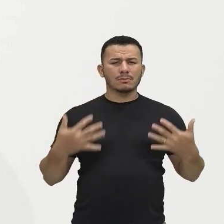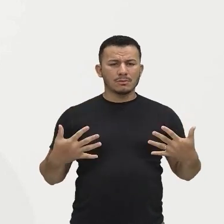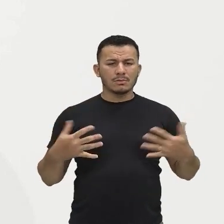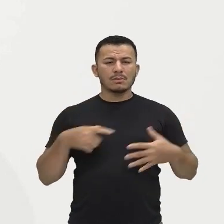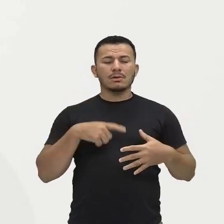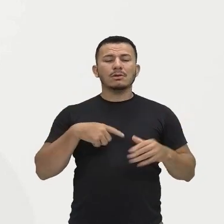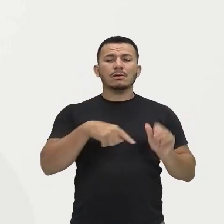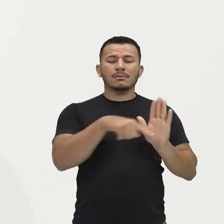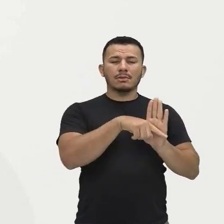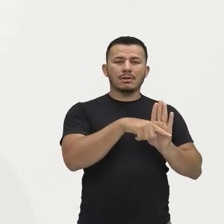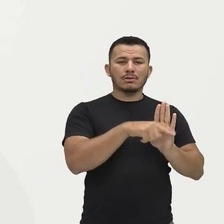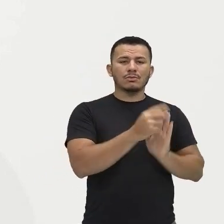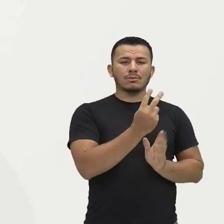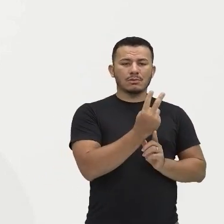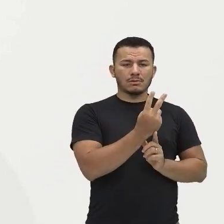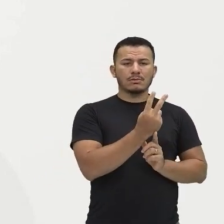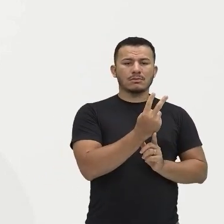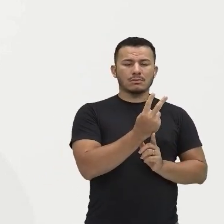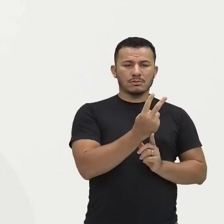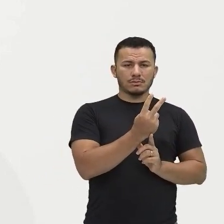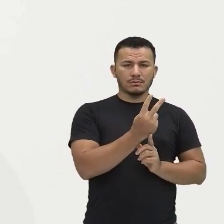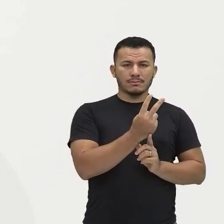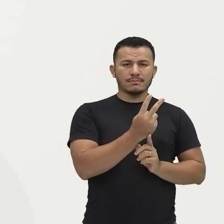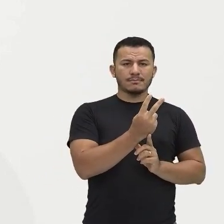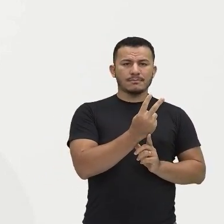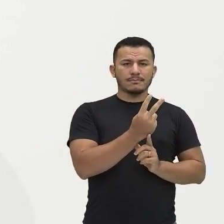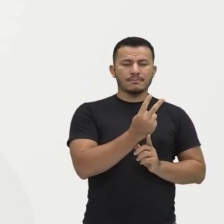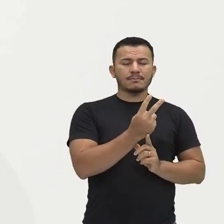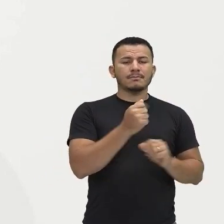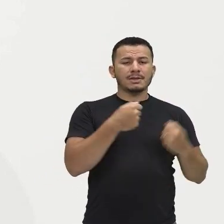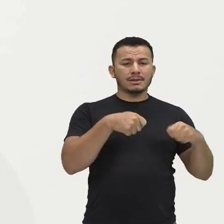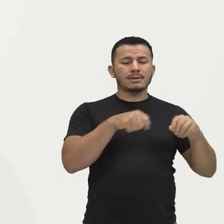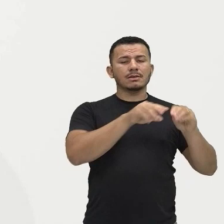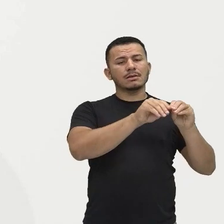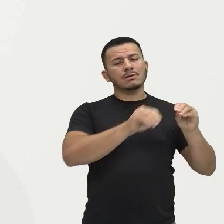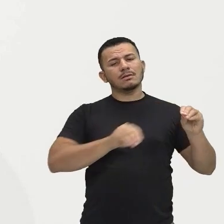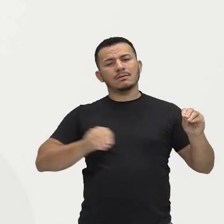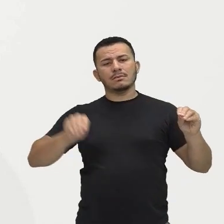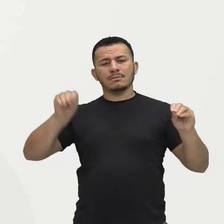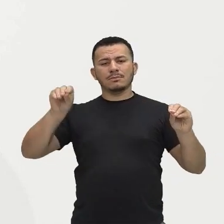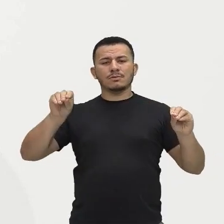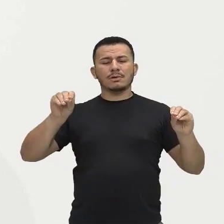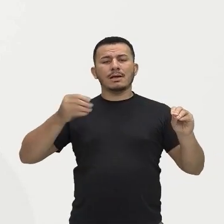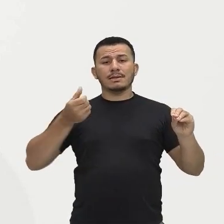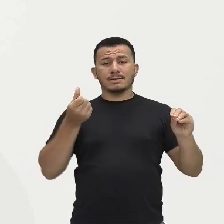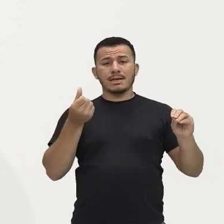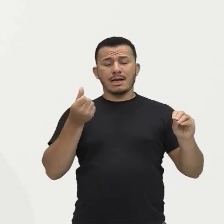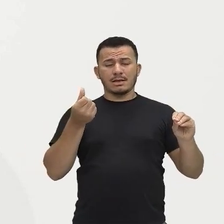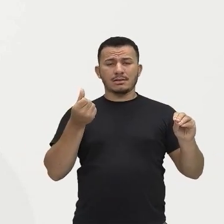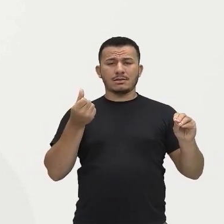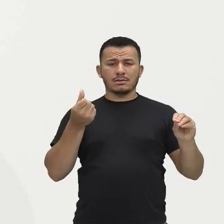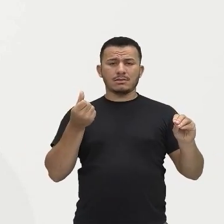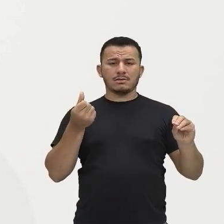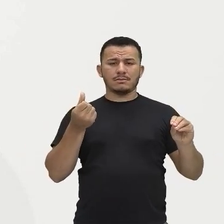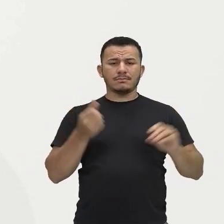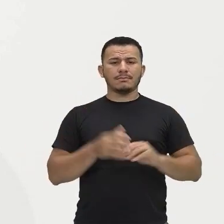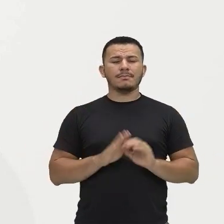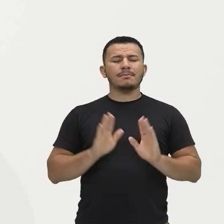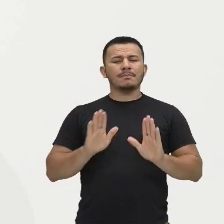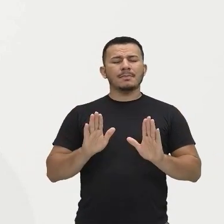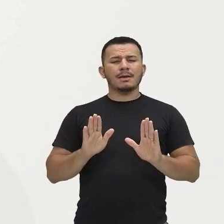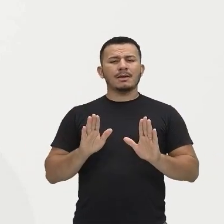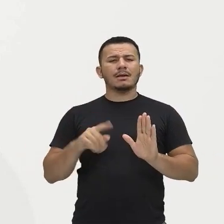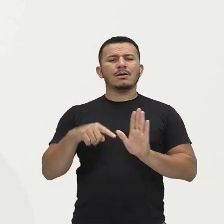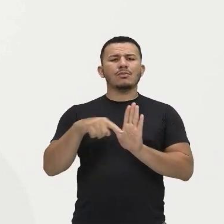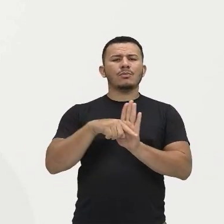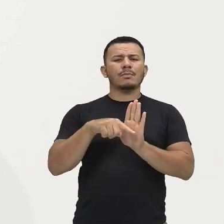em menos 2 e tenho que me deslocar 6. O sentido aqui, o sinal